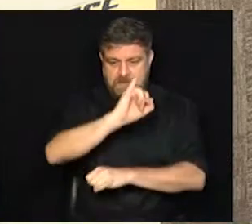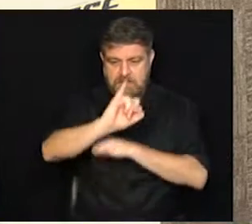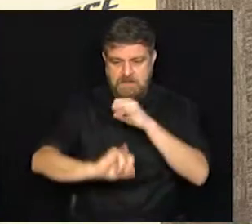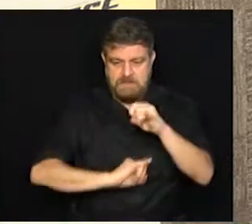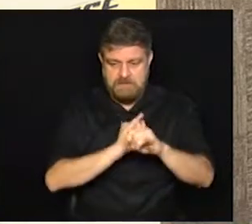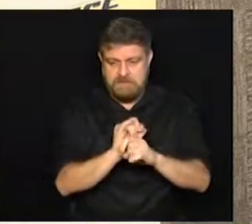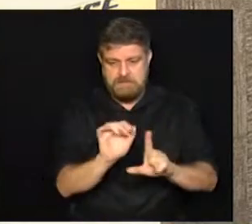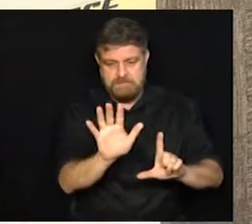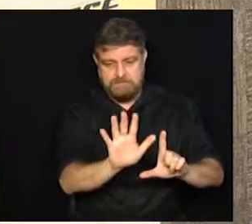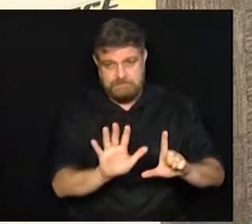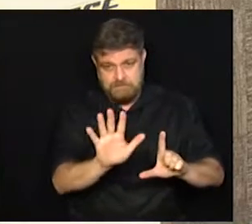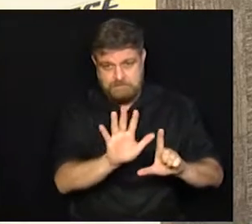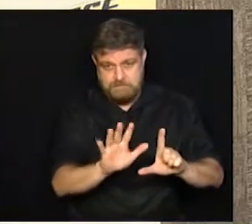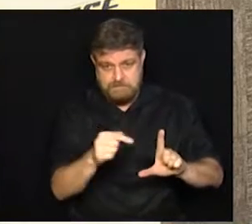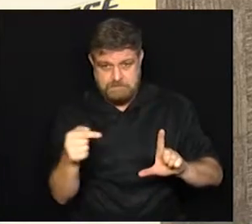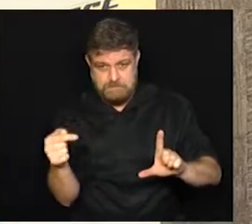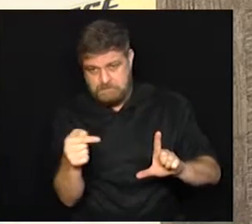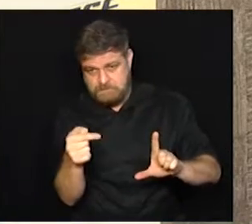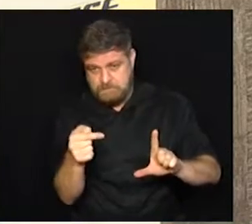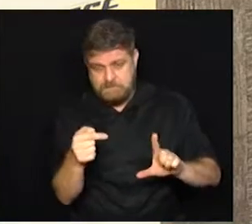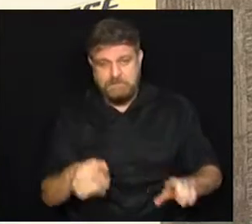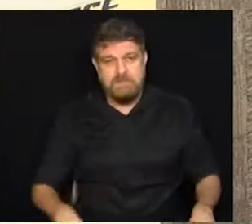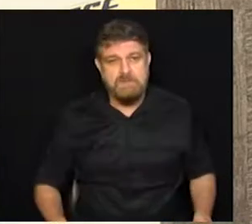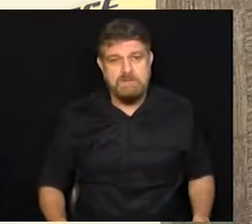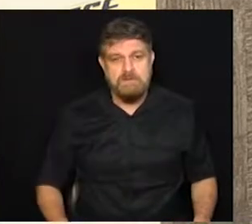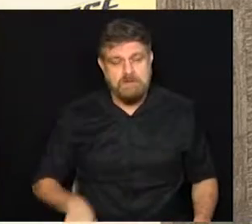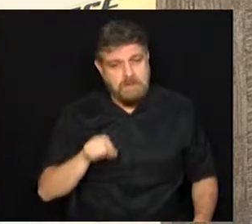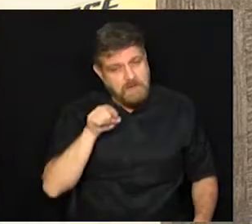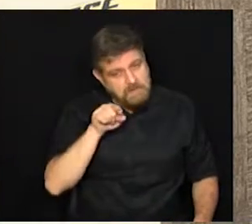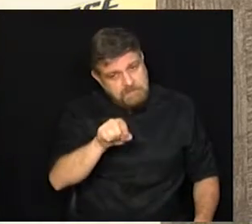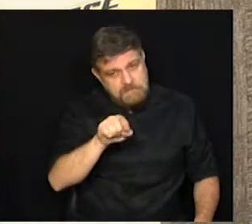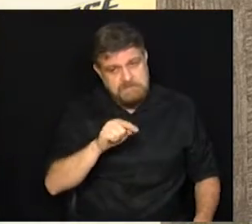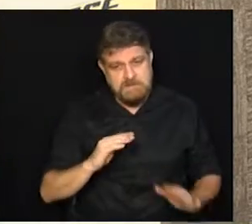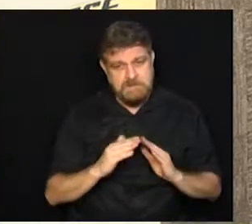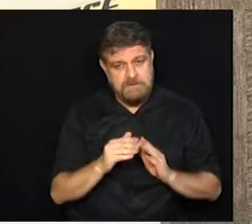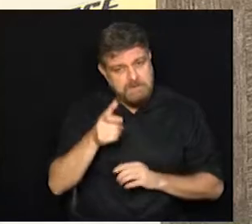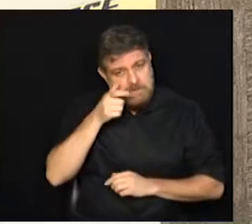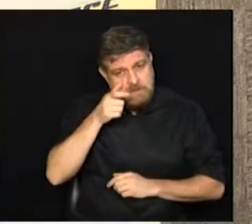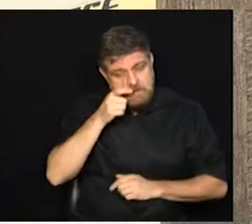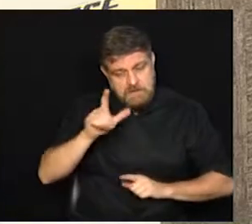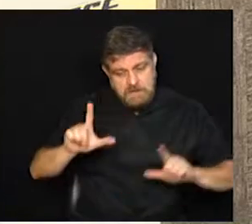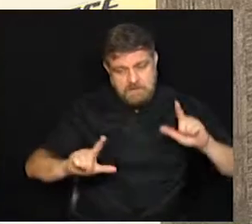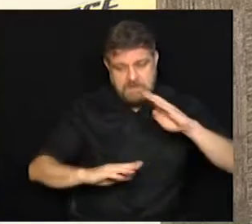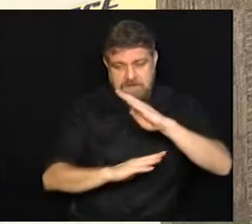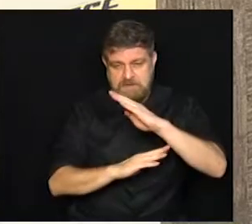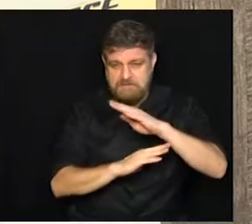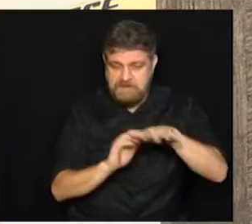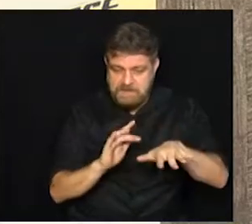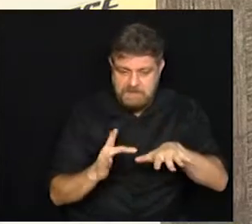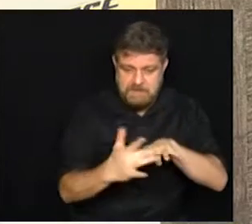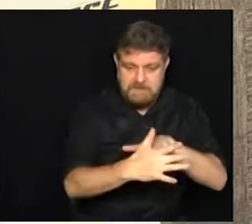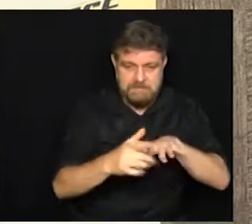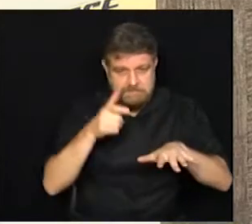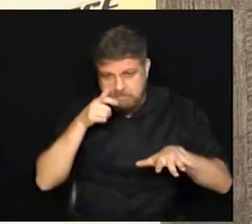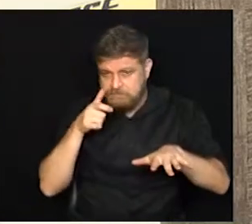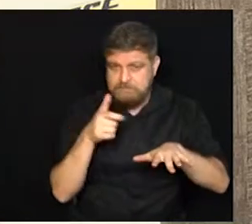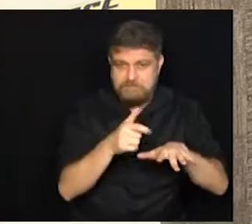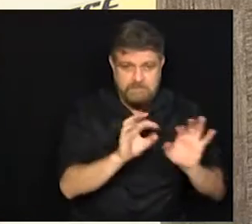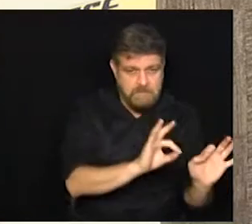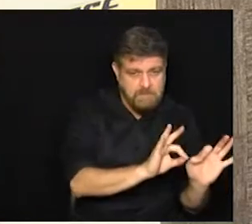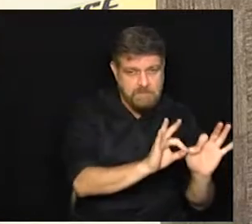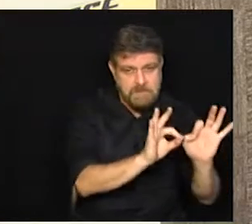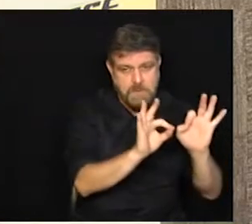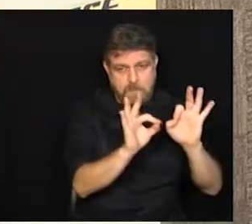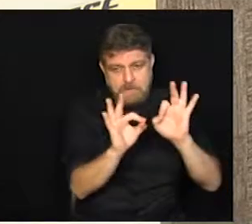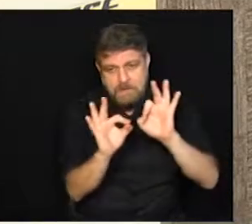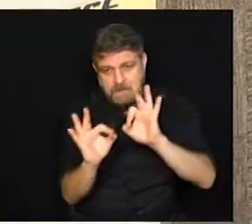remota. É um sistema de deliberação remota. Você aí de casa acompanha pela TV e pelas redes sociais. Vamos acompanhar.